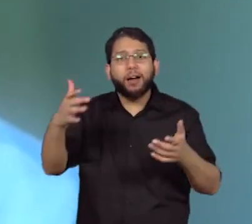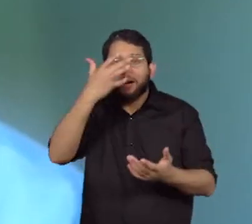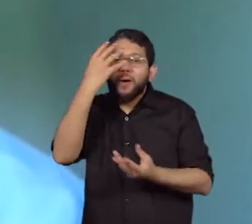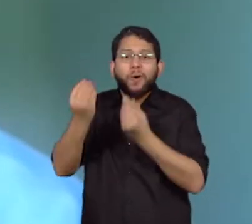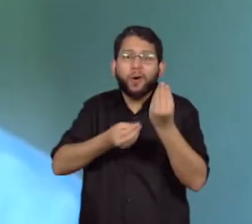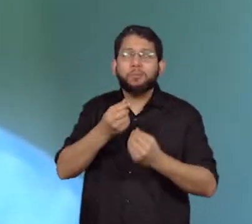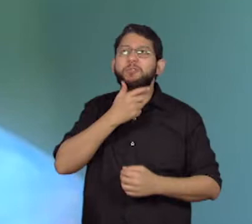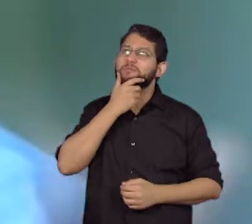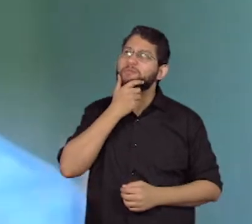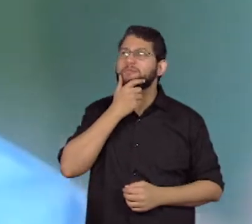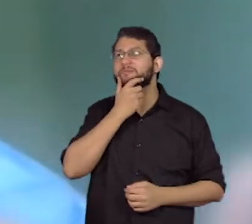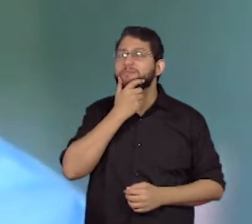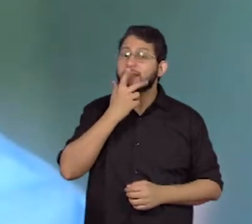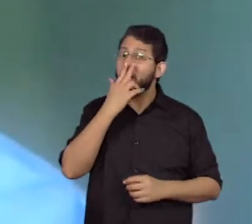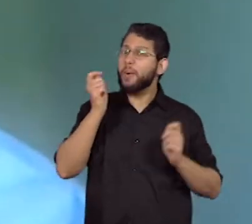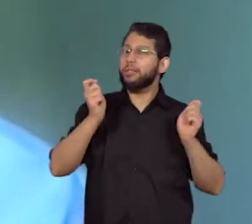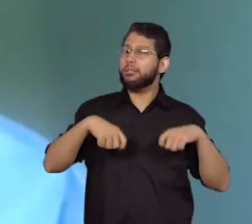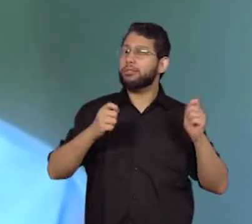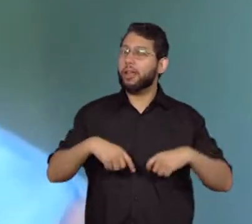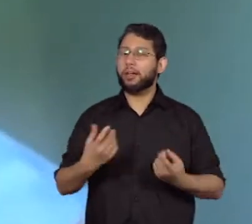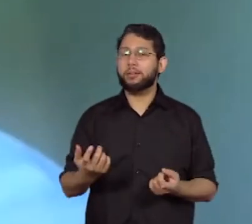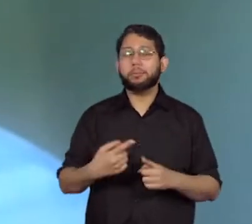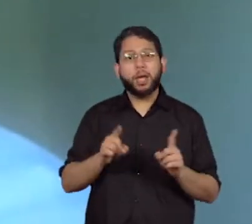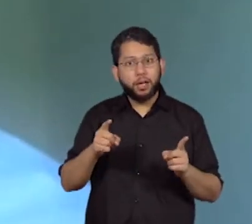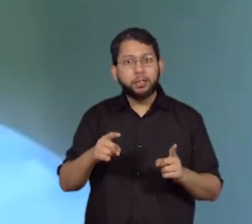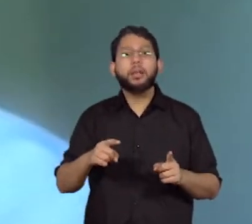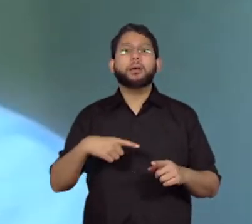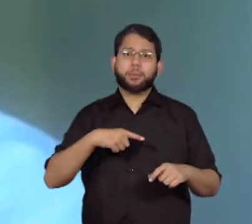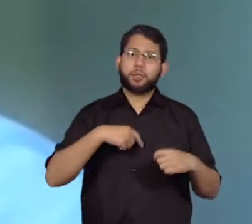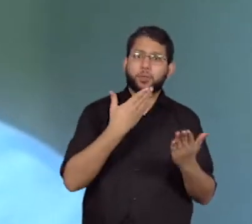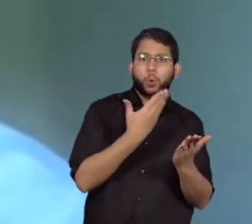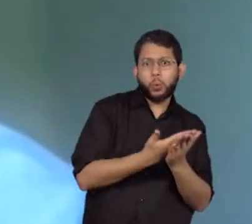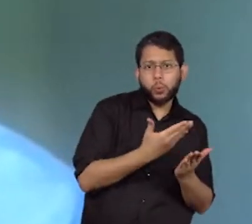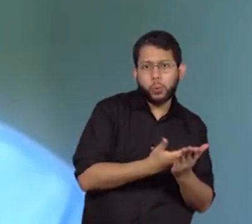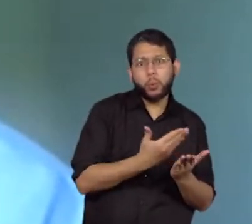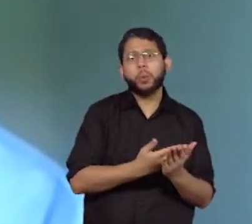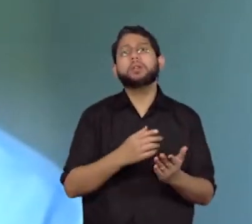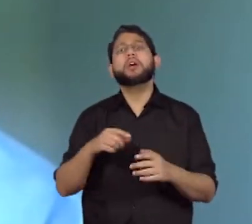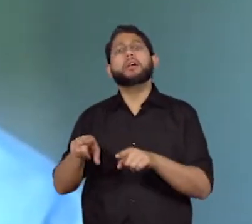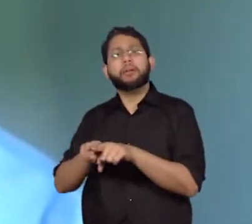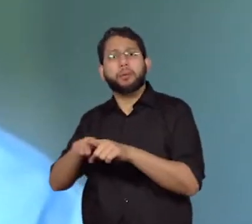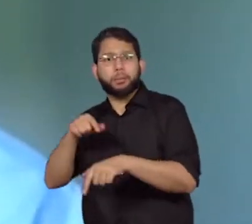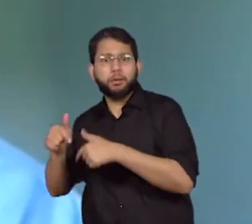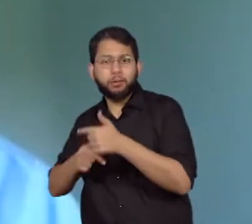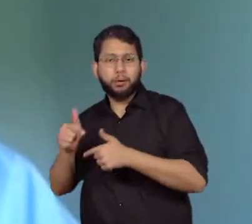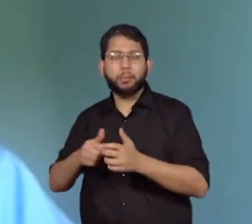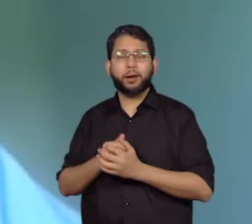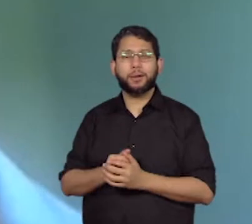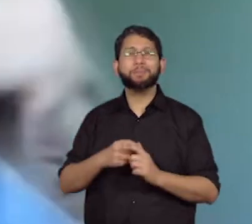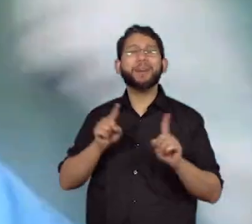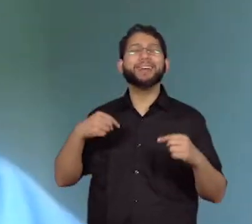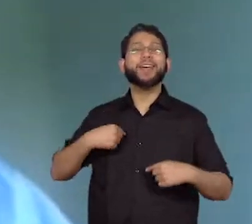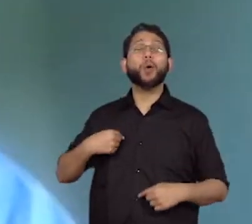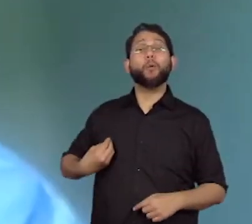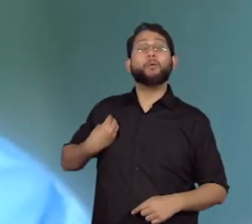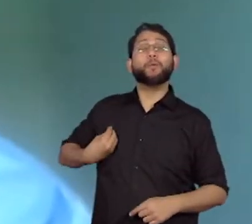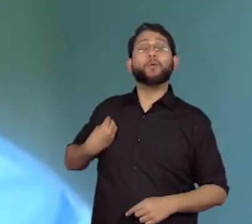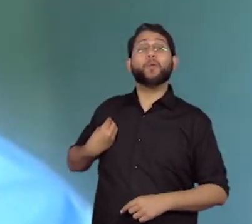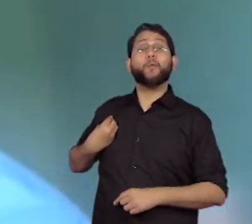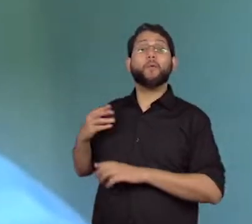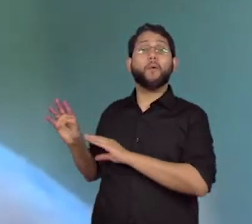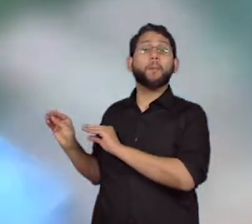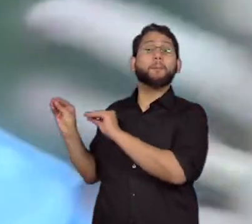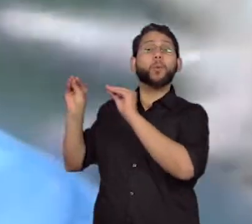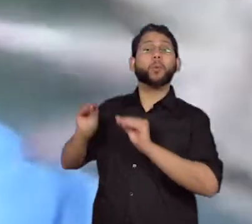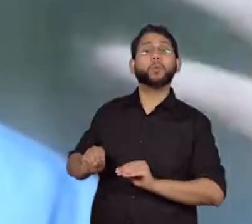o curso. Só que foi uma loucura, né? Porque nessa época eu morava em Joinville, no interior de Santa Catarina, e eu queria estudar em São